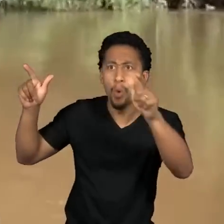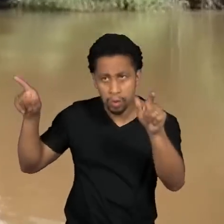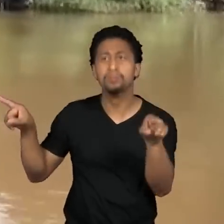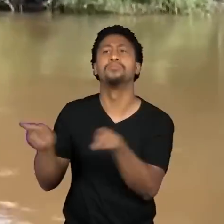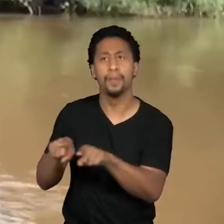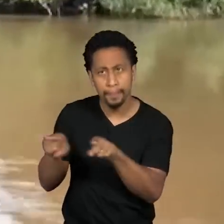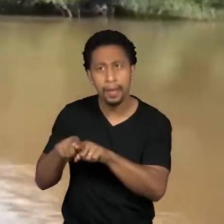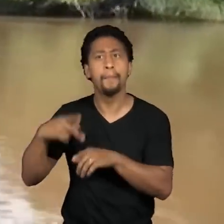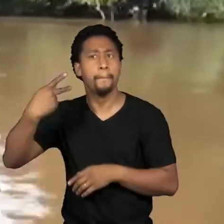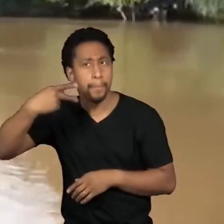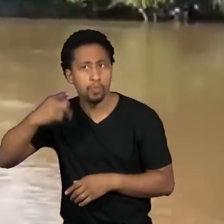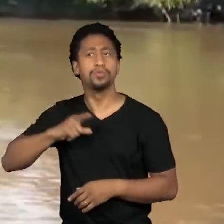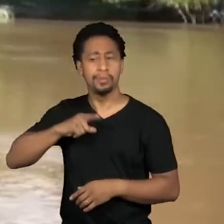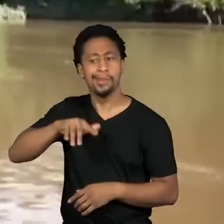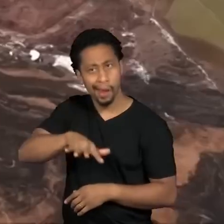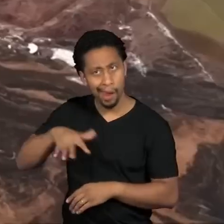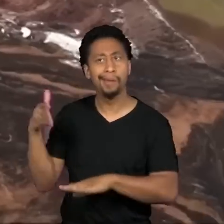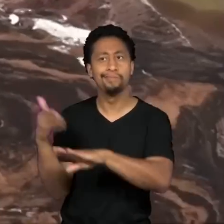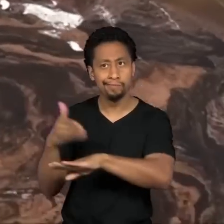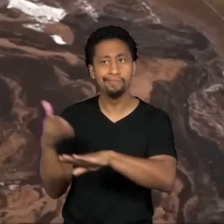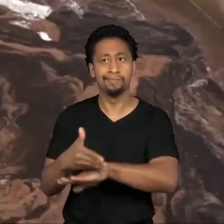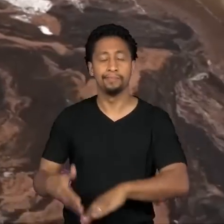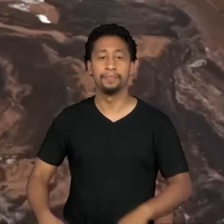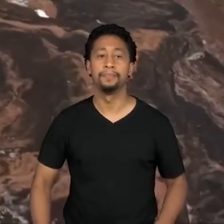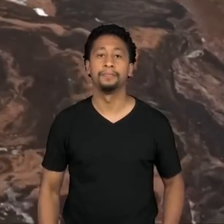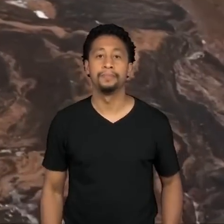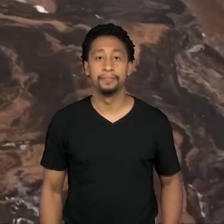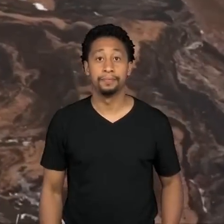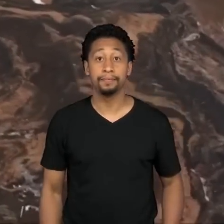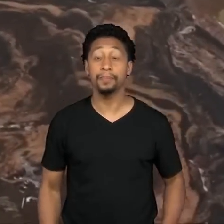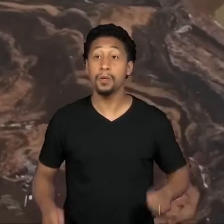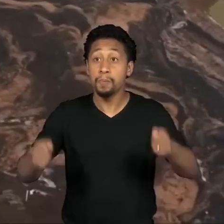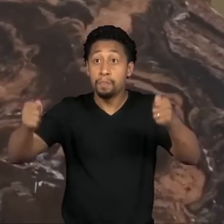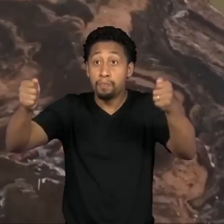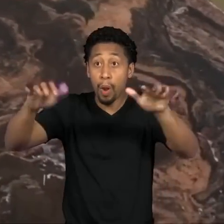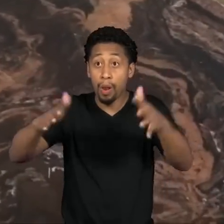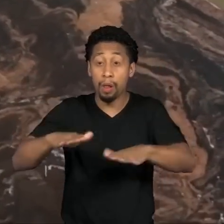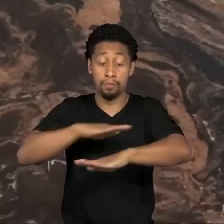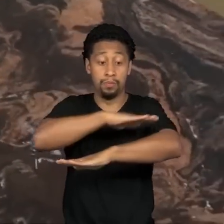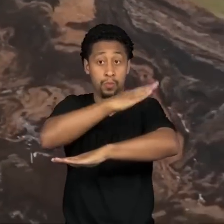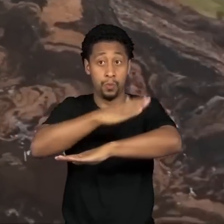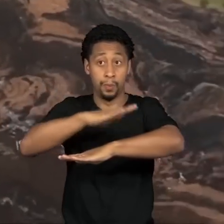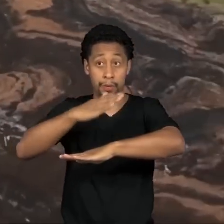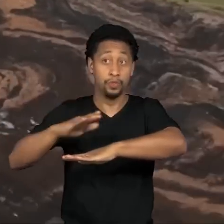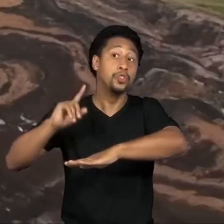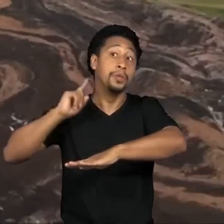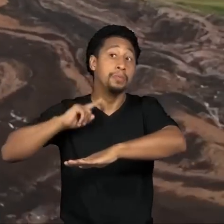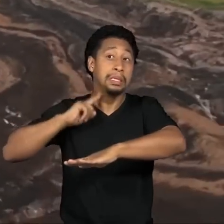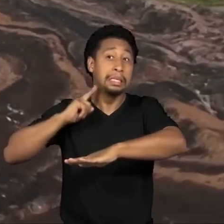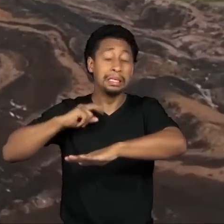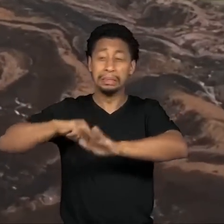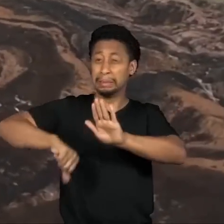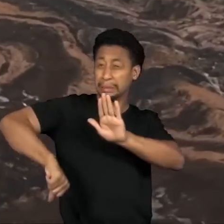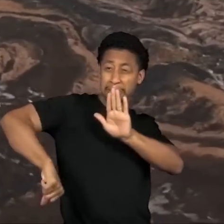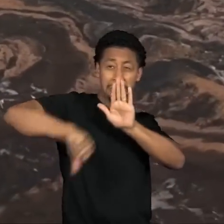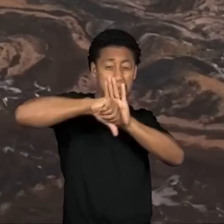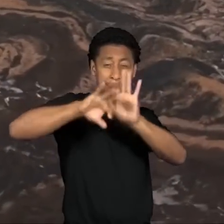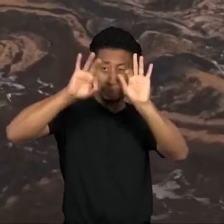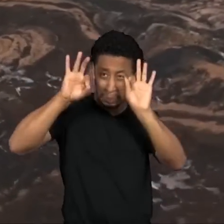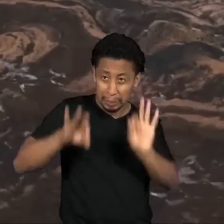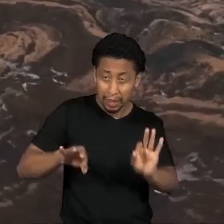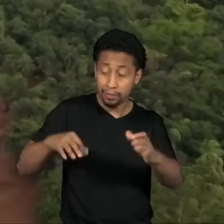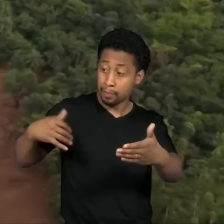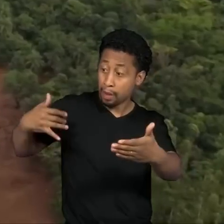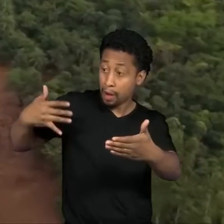incluindo políticos da região. A tragédia em Brumadinho, Minas Gerais, o maior crime ambiental do país, completa